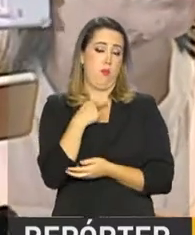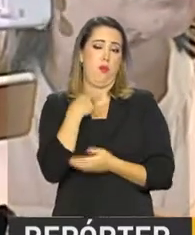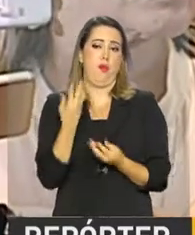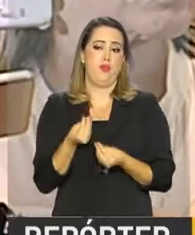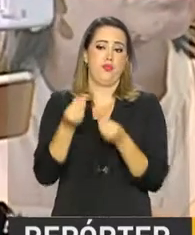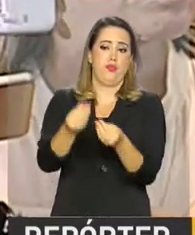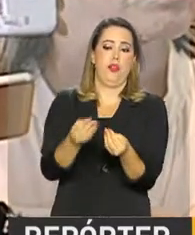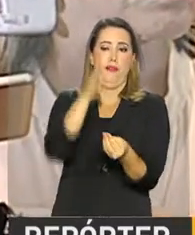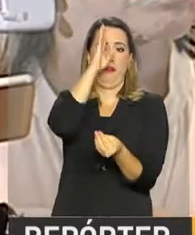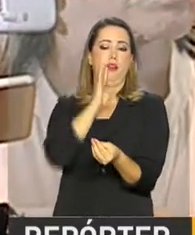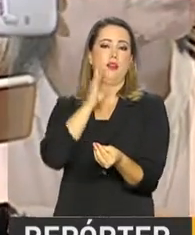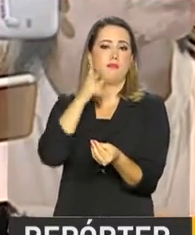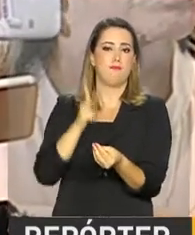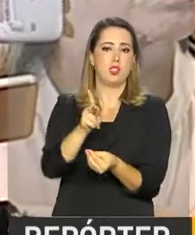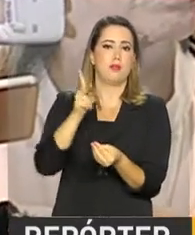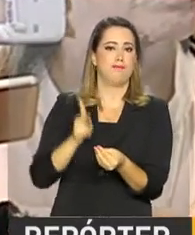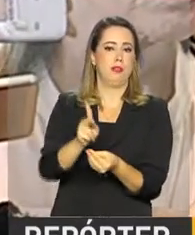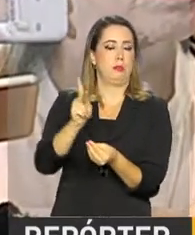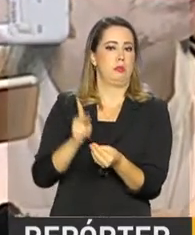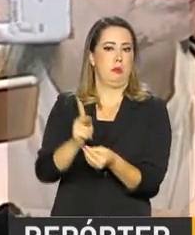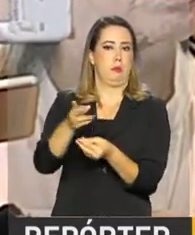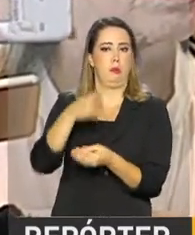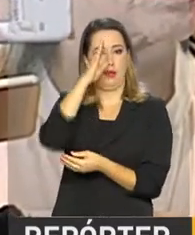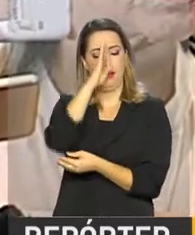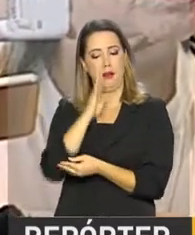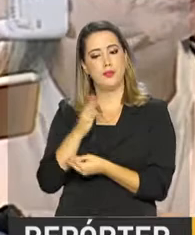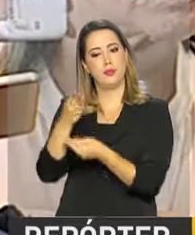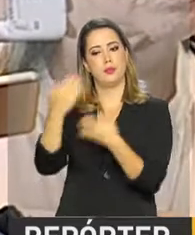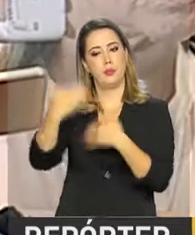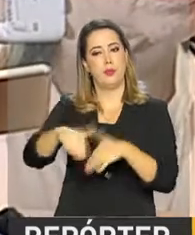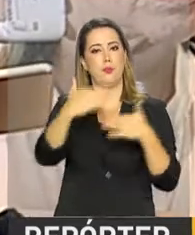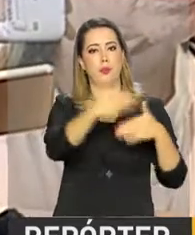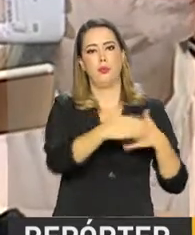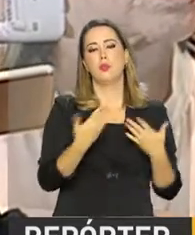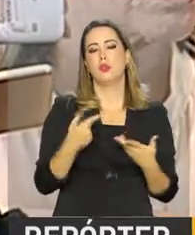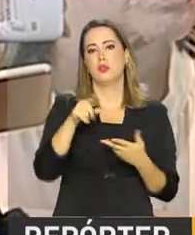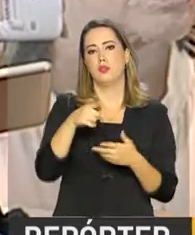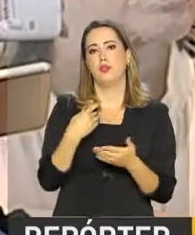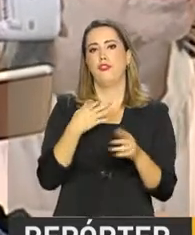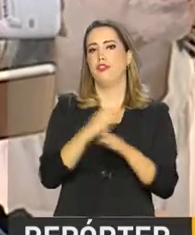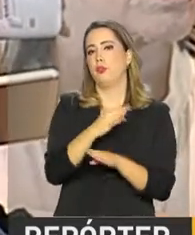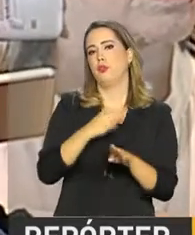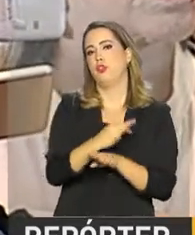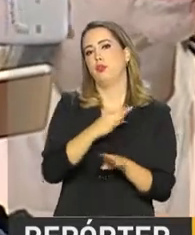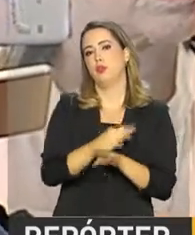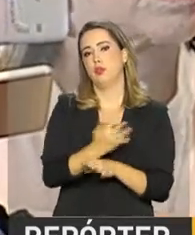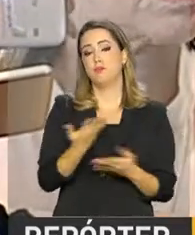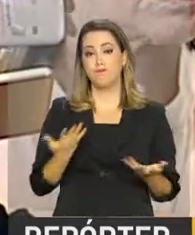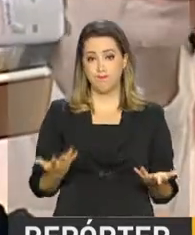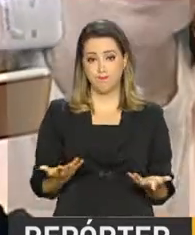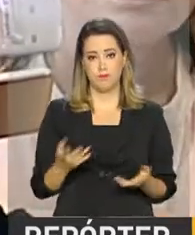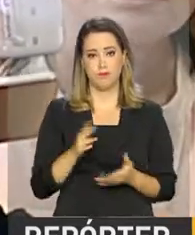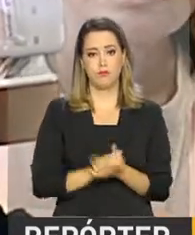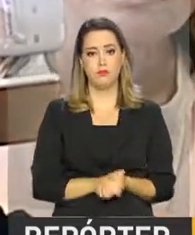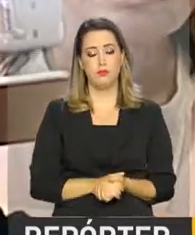você assegurar, ano após ano, a gratuidade para estudantes que não comparecem à aplicação do exame.